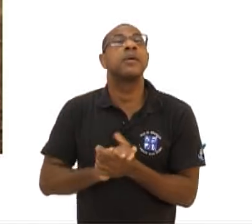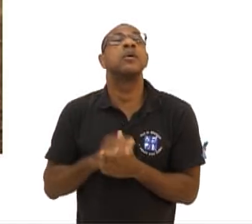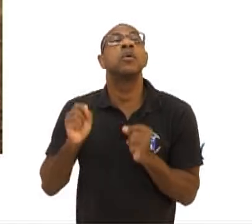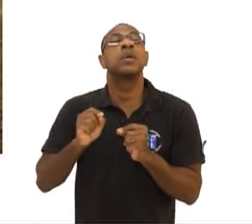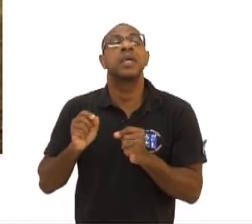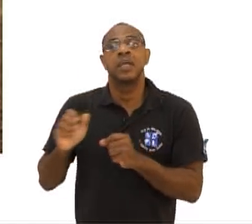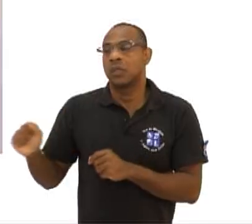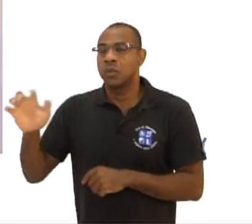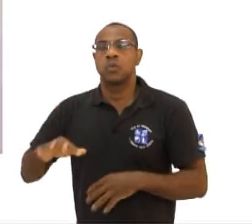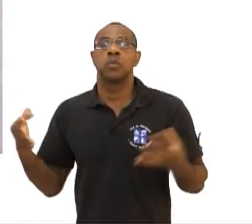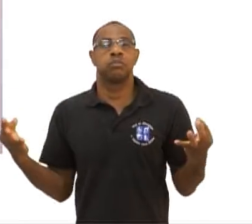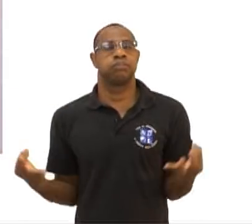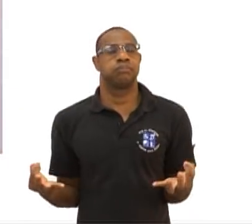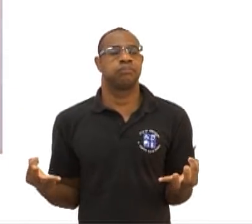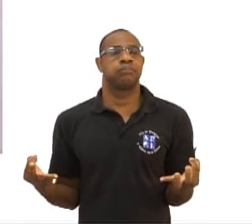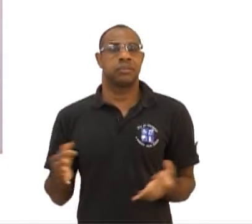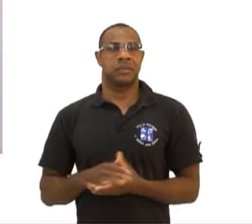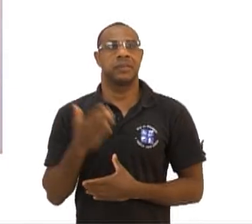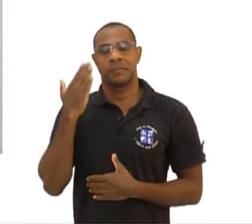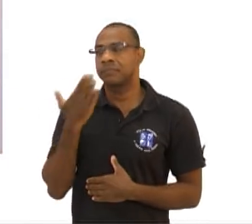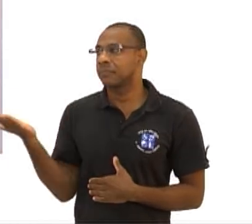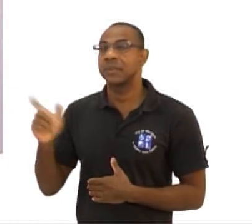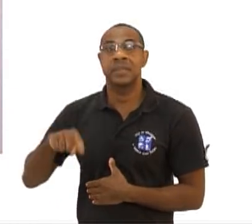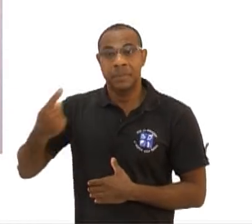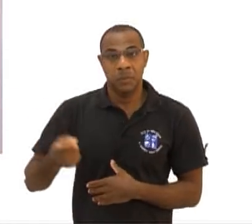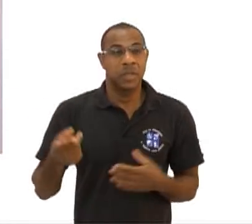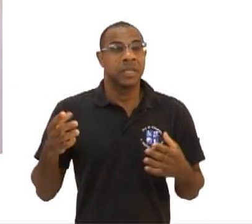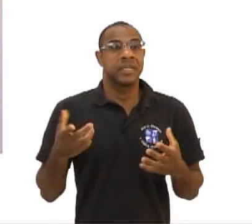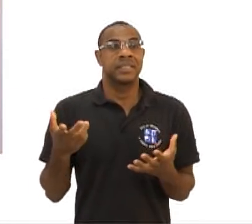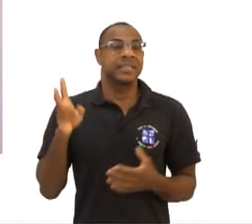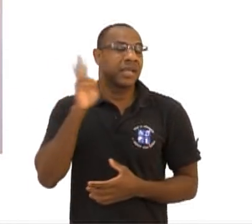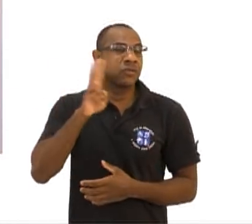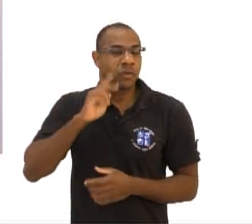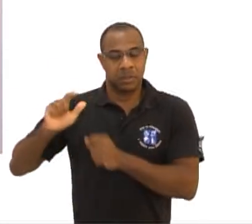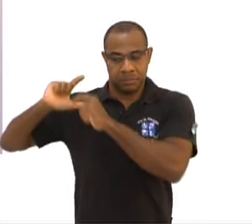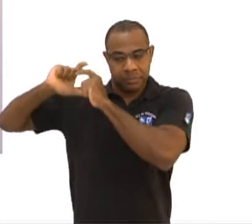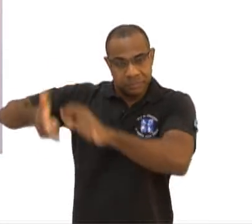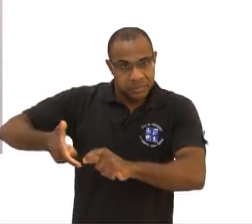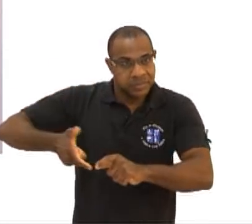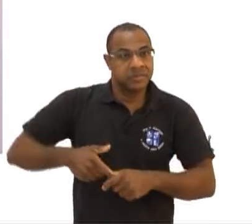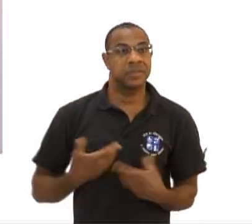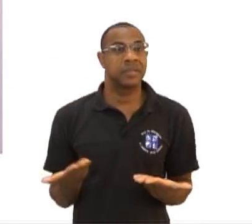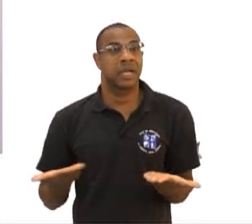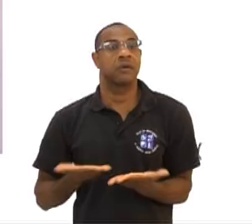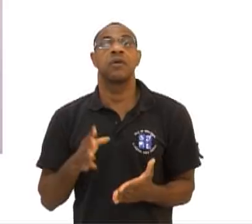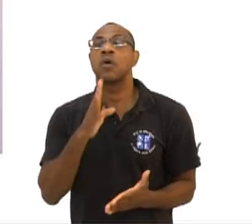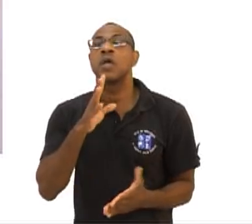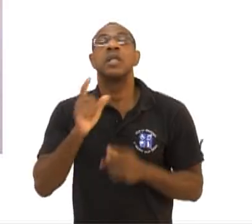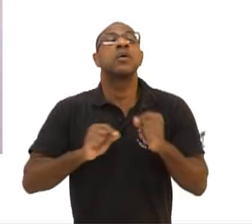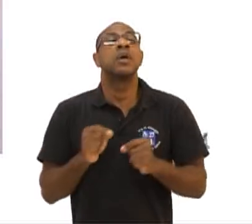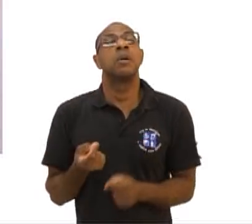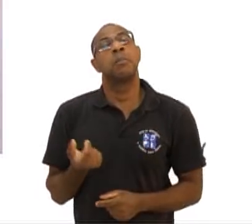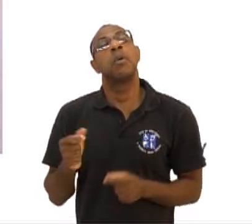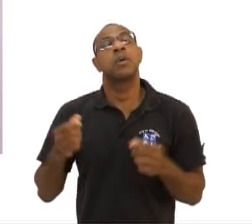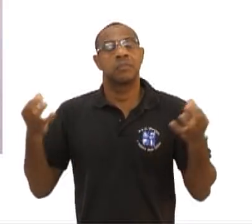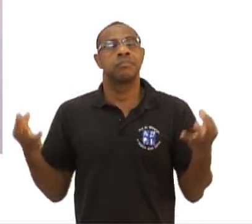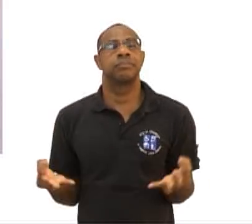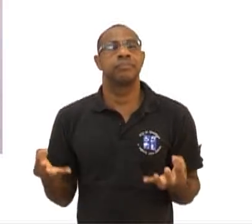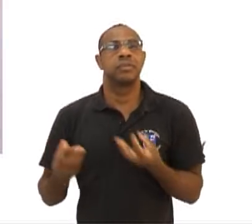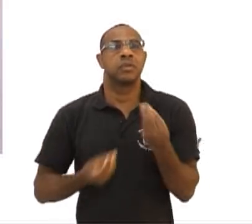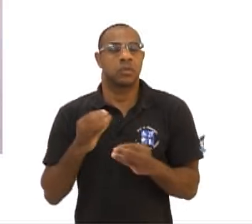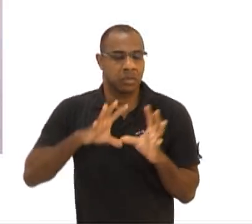oriental do budismo. Depois desta história bacana da tradição iorubá, vamos conhecer um pouco da